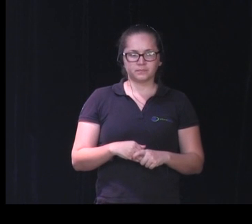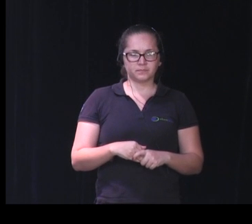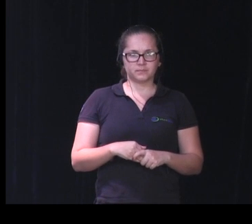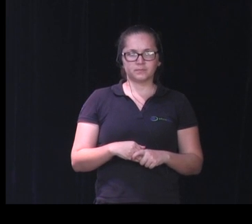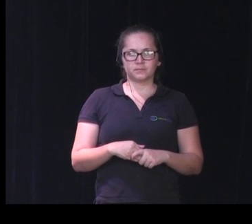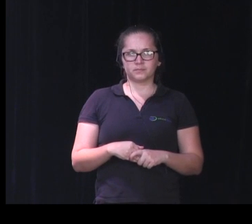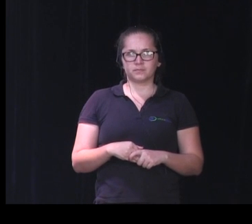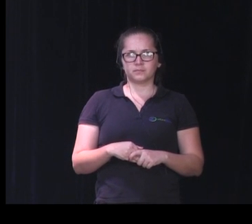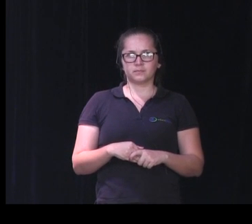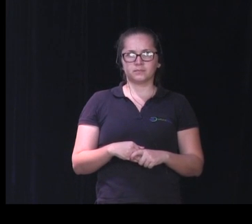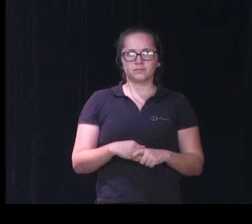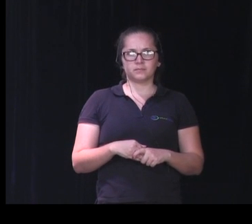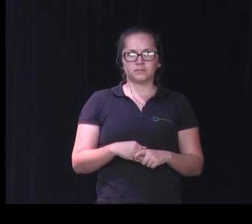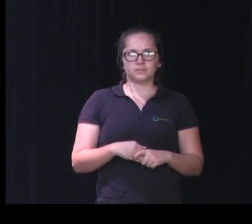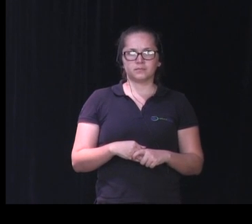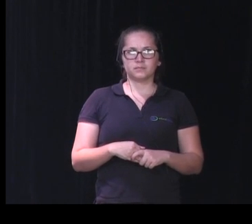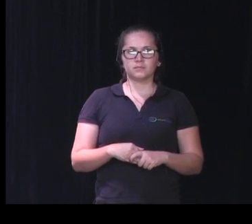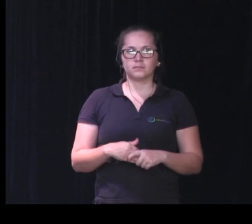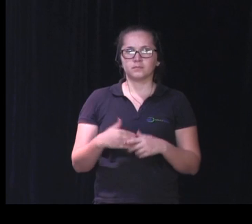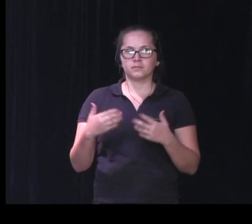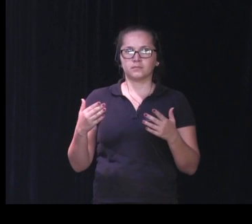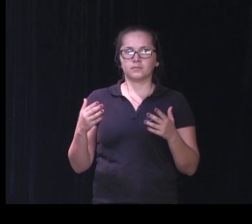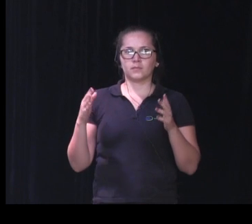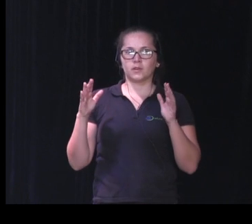a Cartagena, etc.,